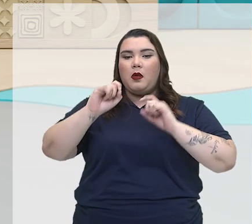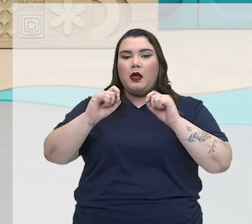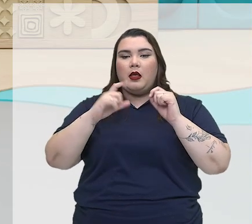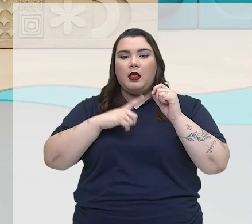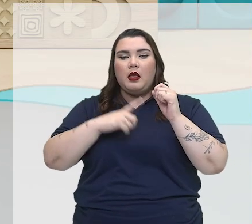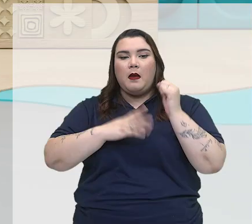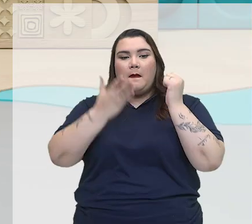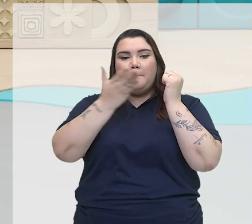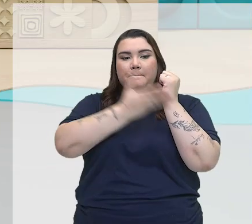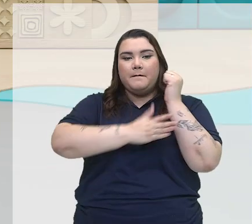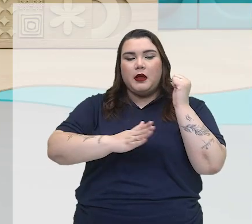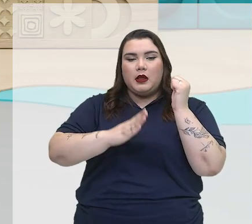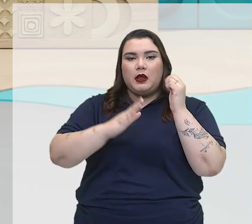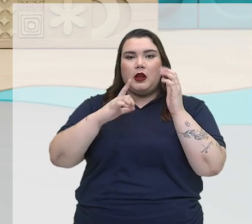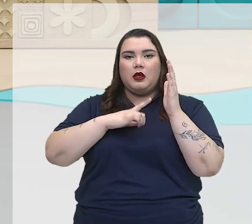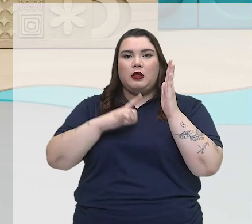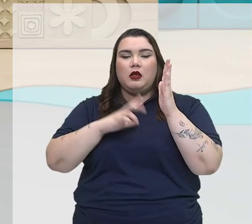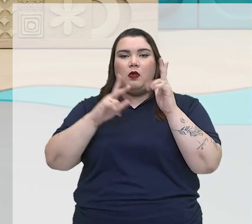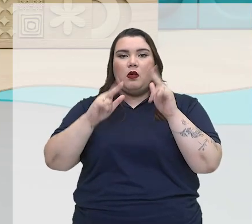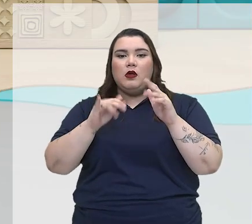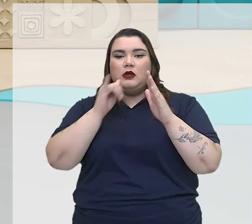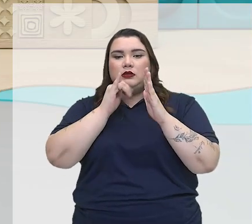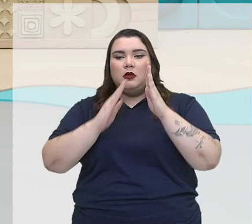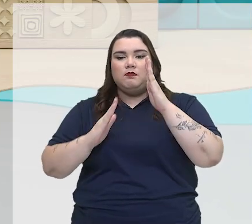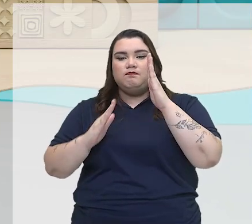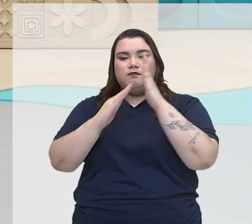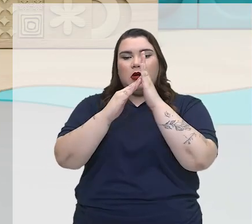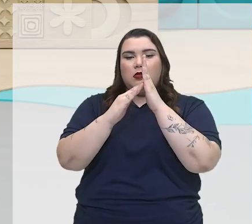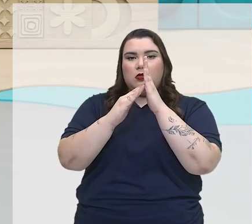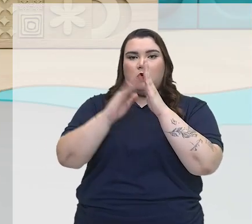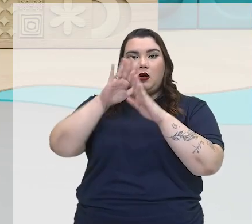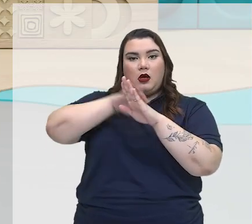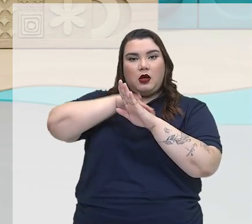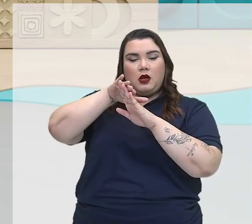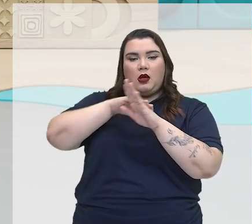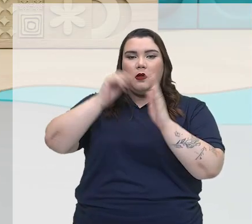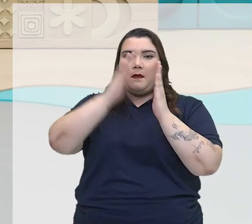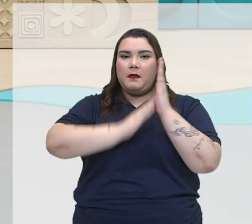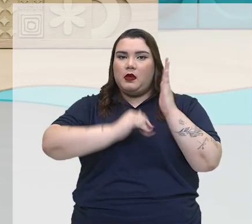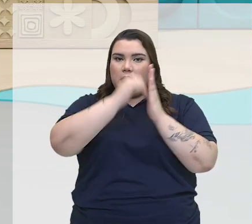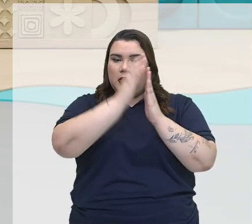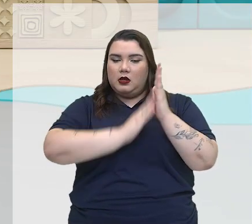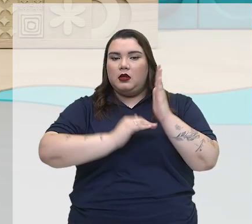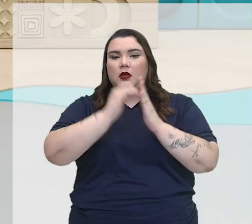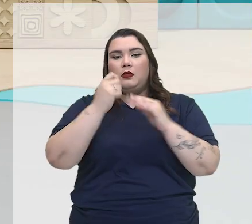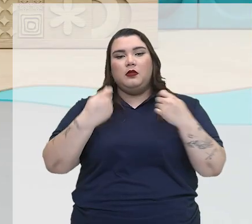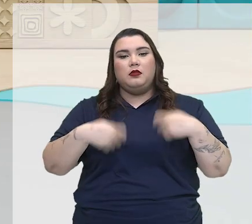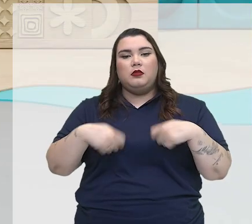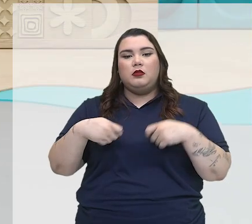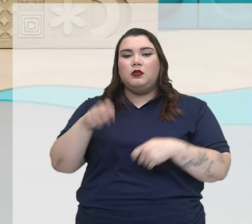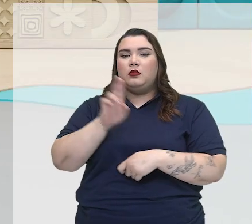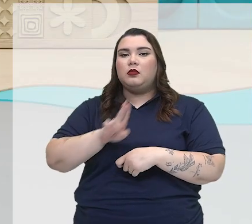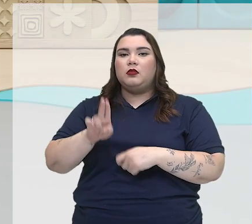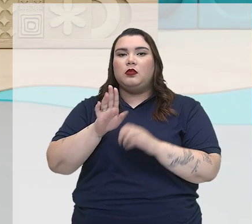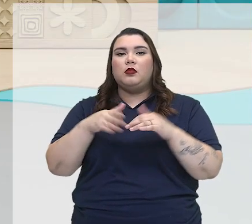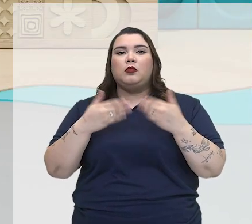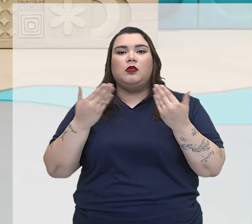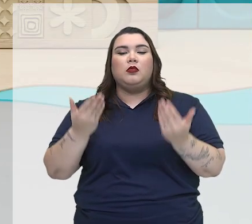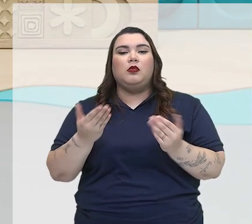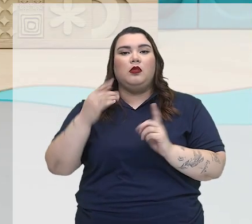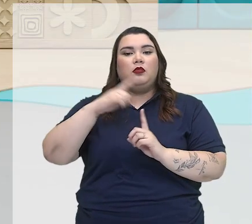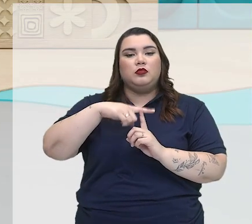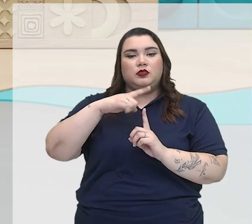madeira. Então, para que você possa pintar, você vai precisar que tipo